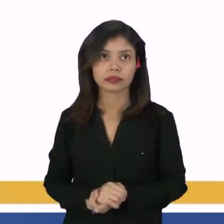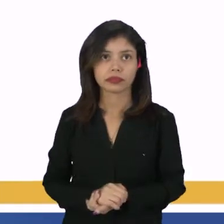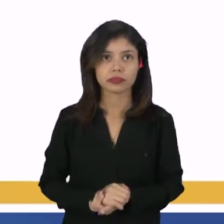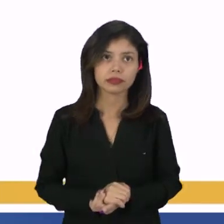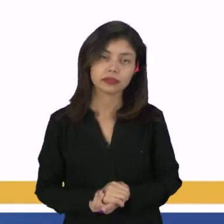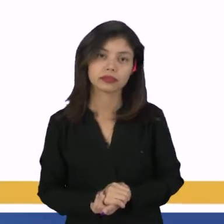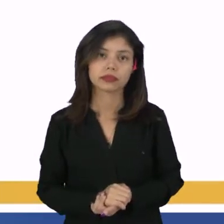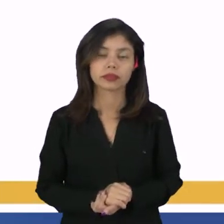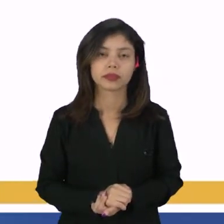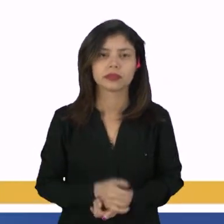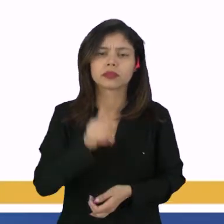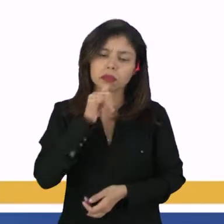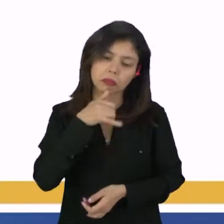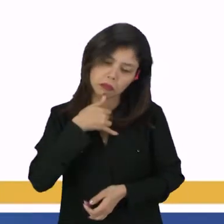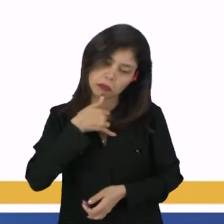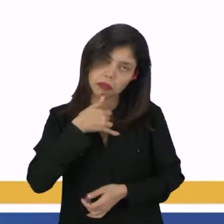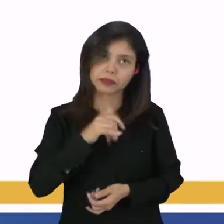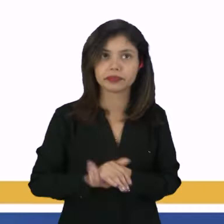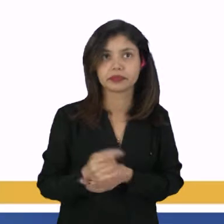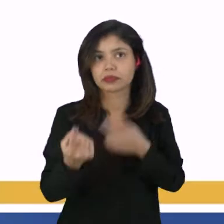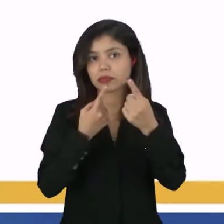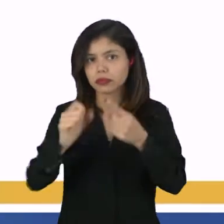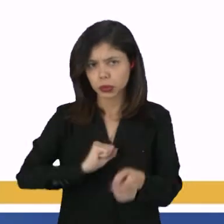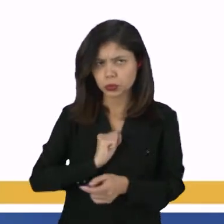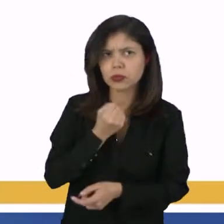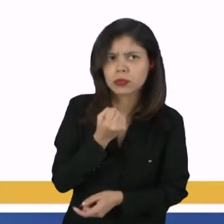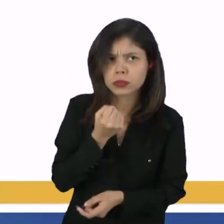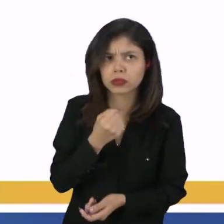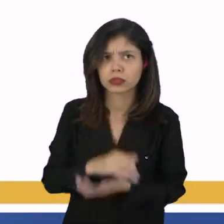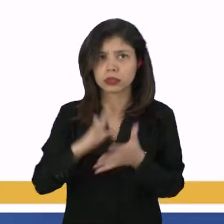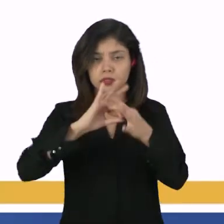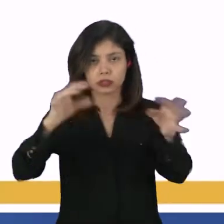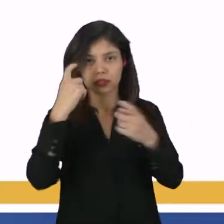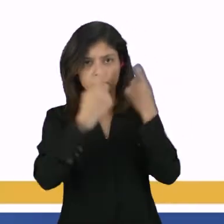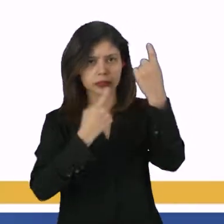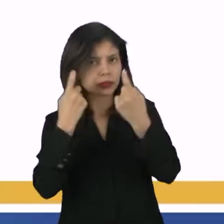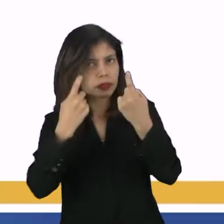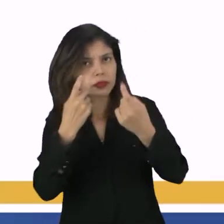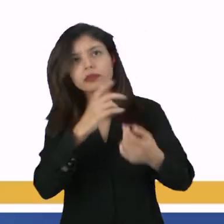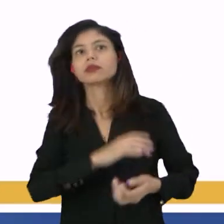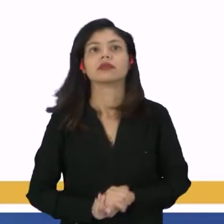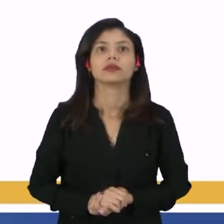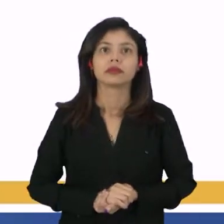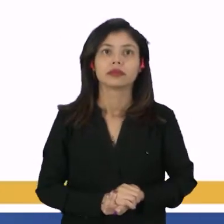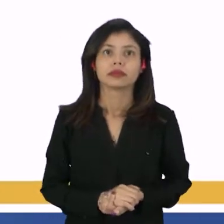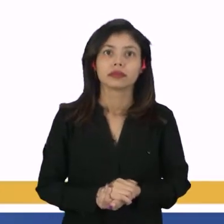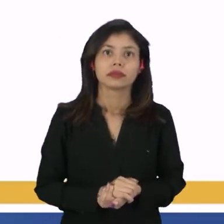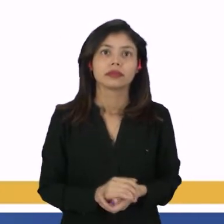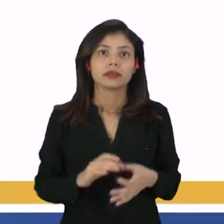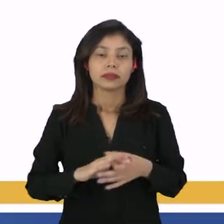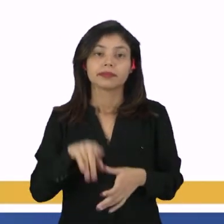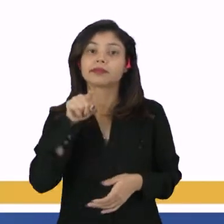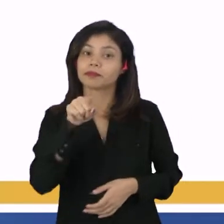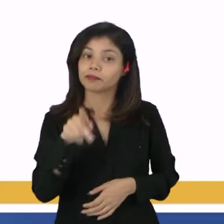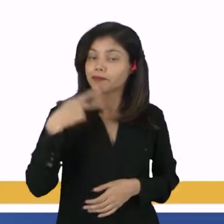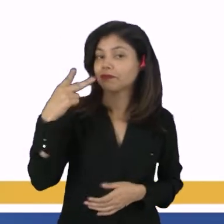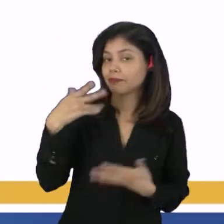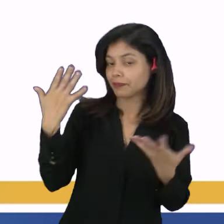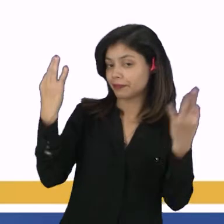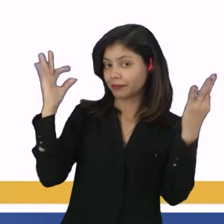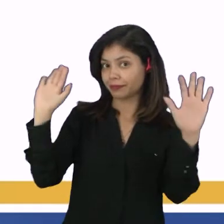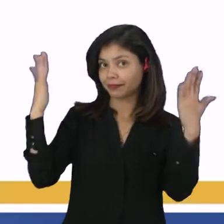Vamos lá então. Será que é tristeza, discurso de ódio ou liberdade de expressão? Acertou quem